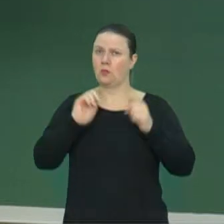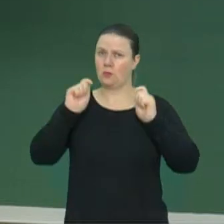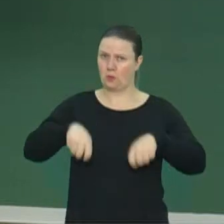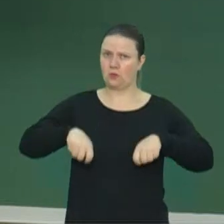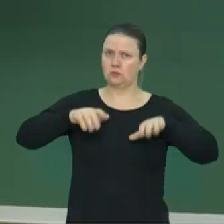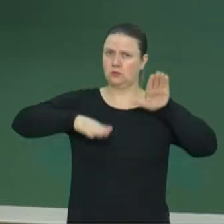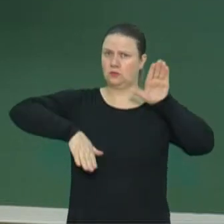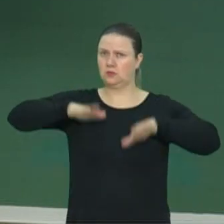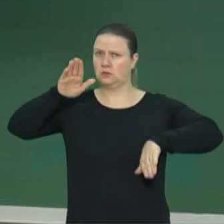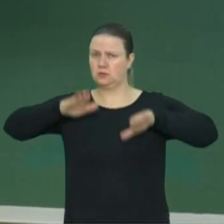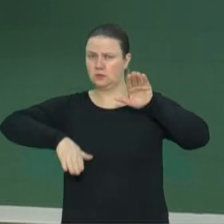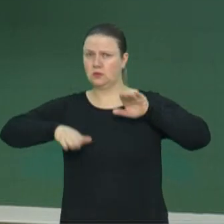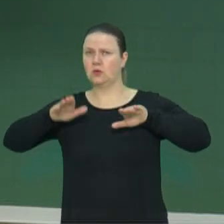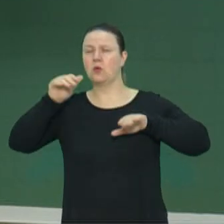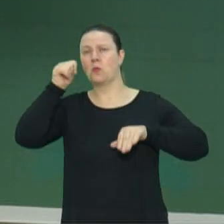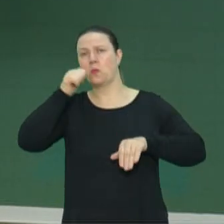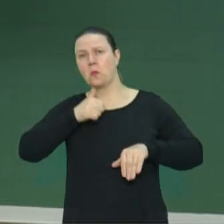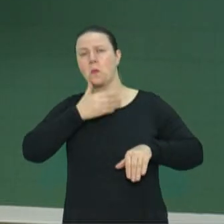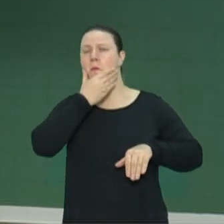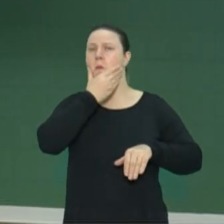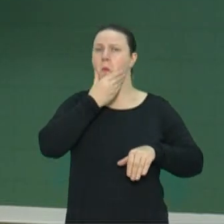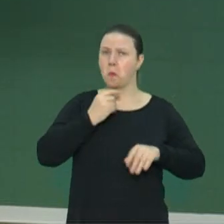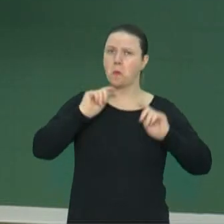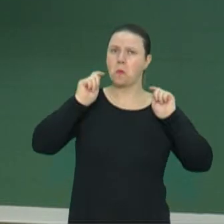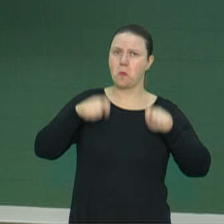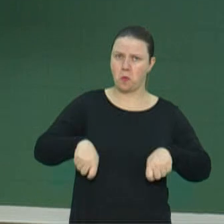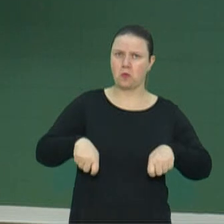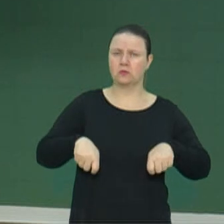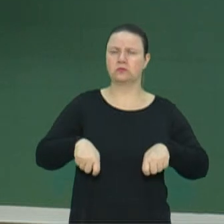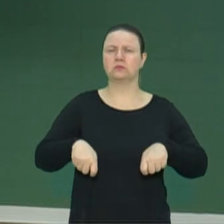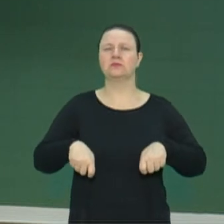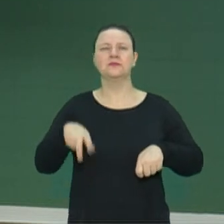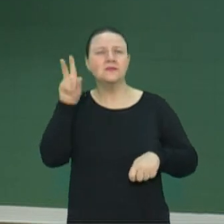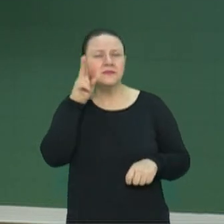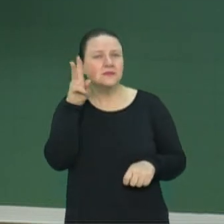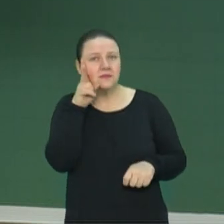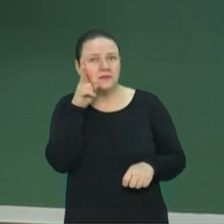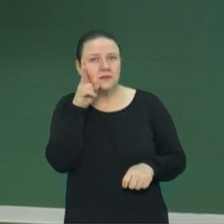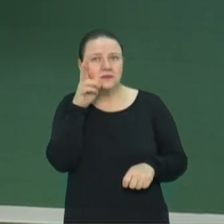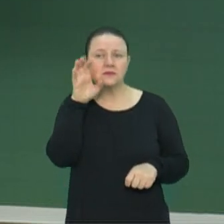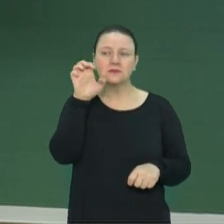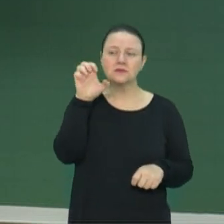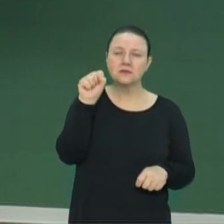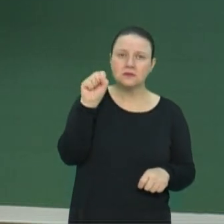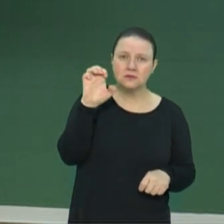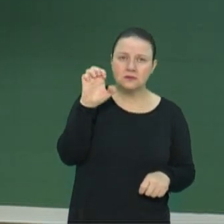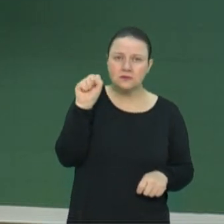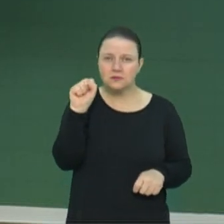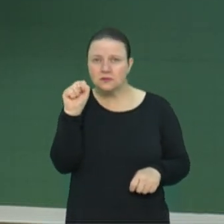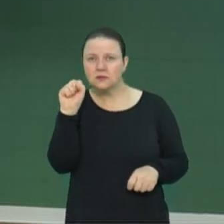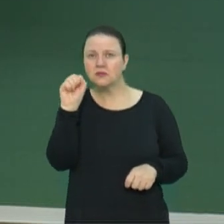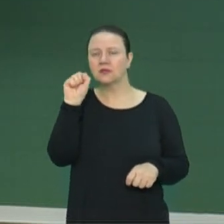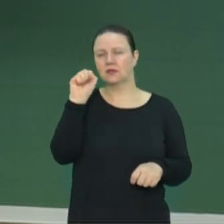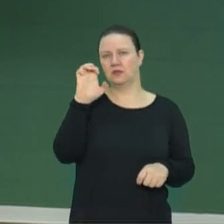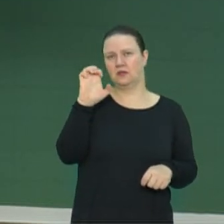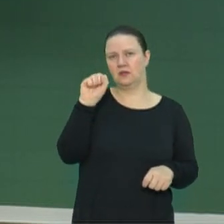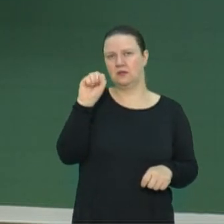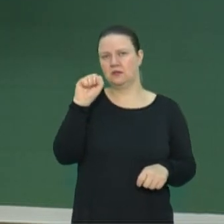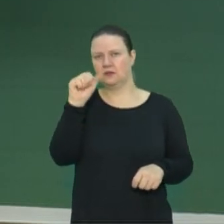podem variar, masculino e feminino, em plural ou singular. Lembram? Esse, essa, esses,